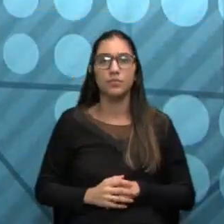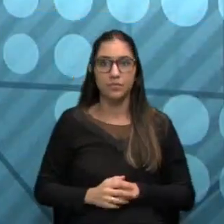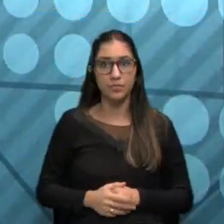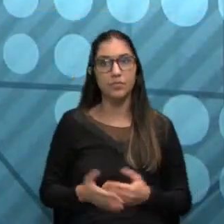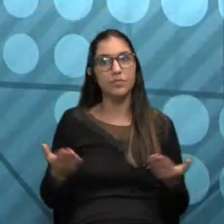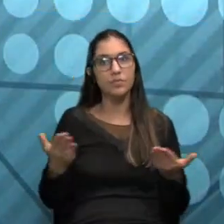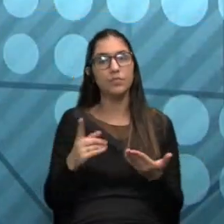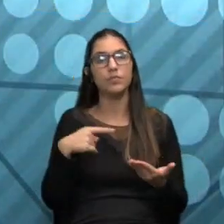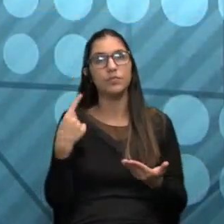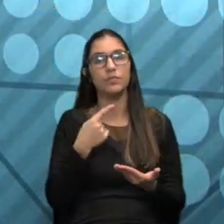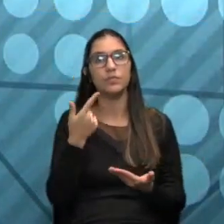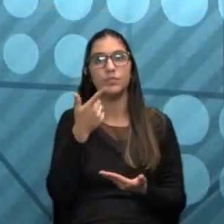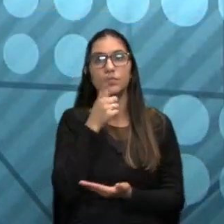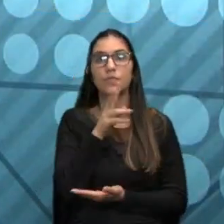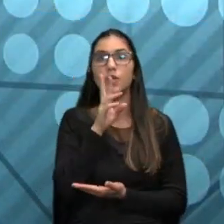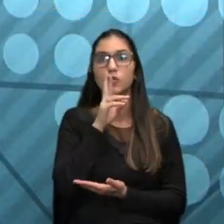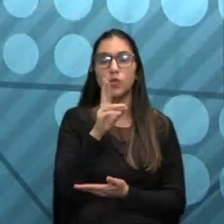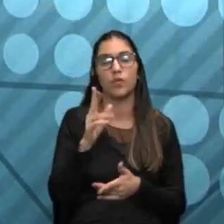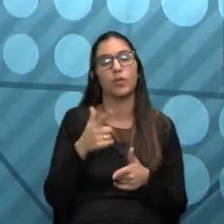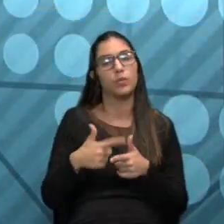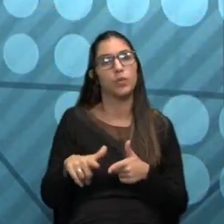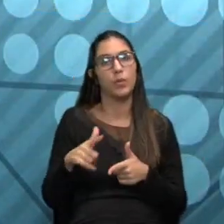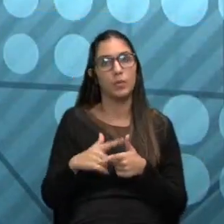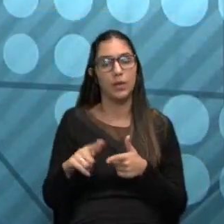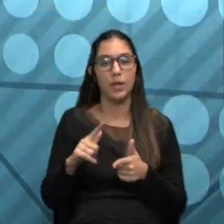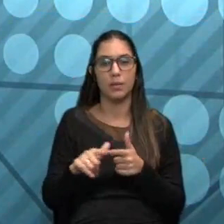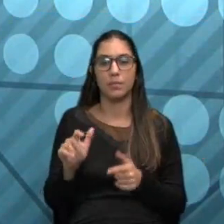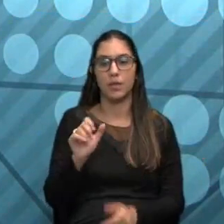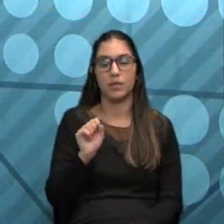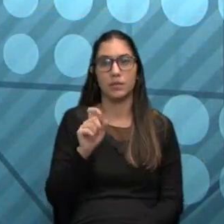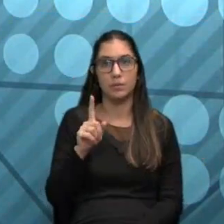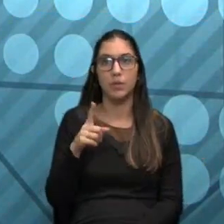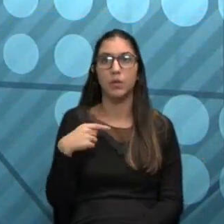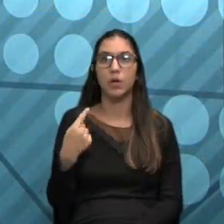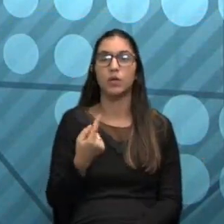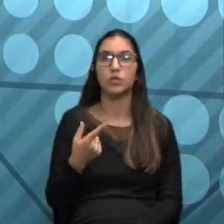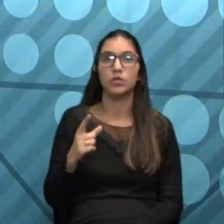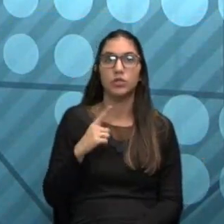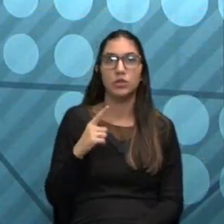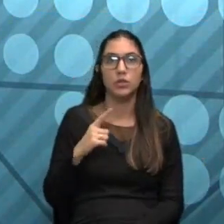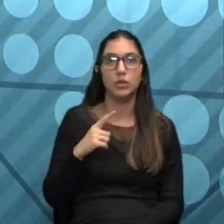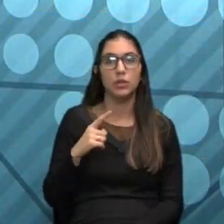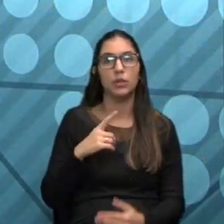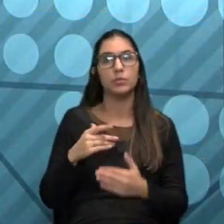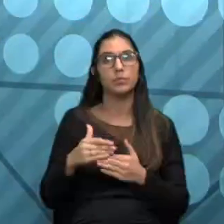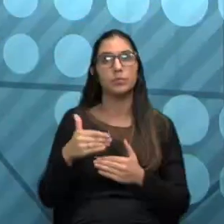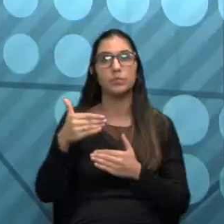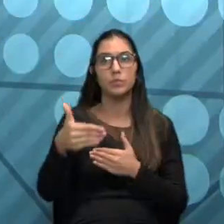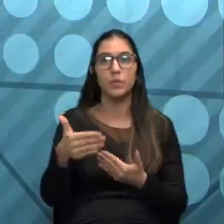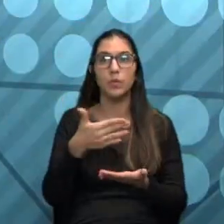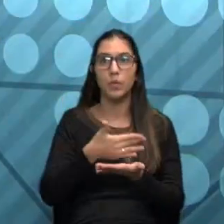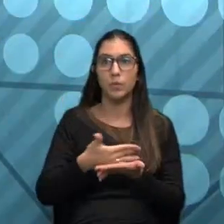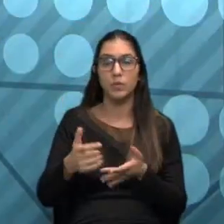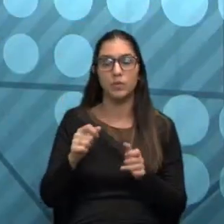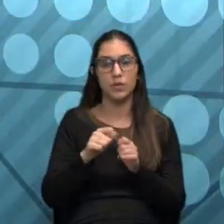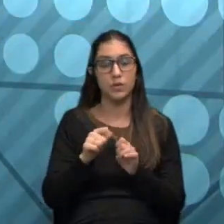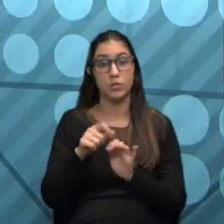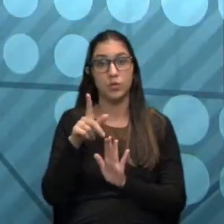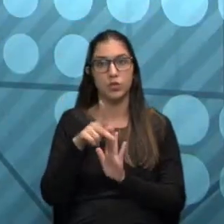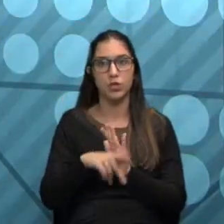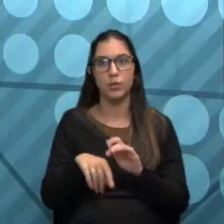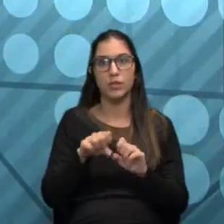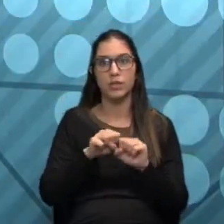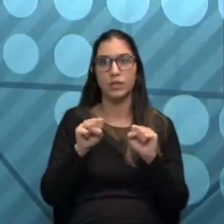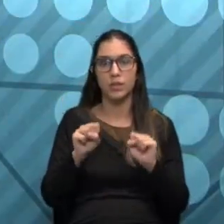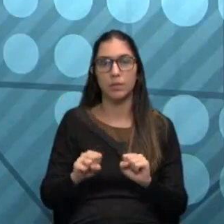Então agora a gente vai resolver um problema, a situação é um problema onde a gente vai ter o nosso passo inicial para fazer um projeto de um sistema